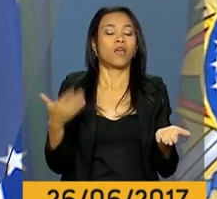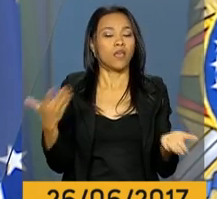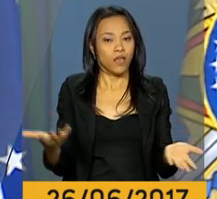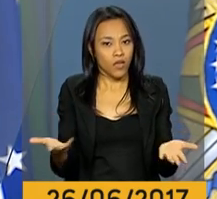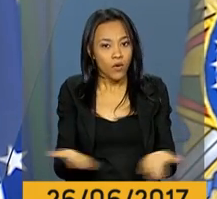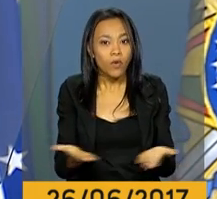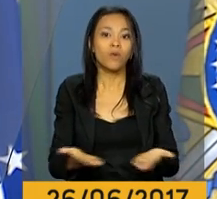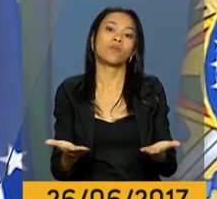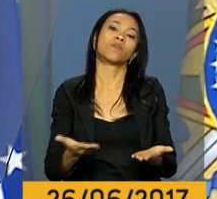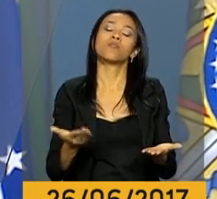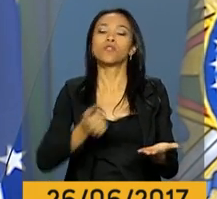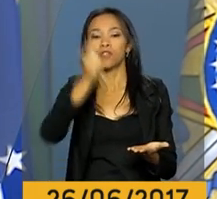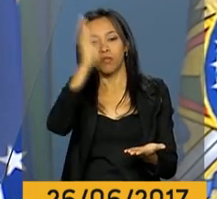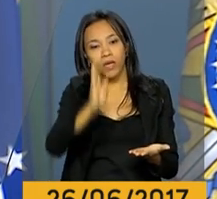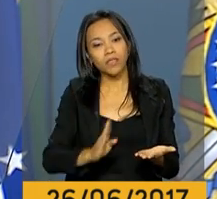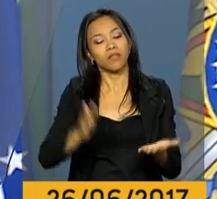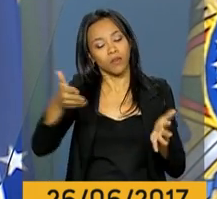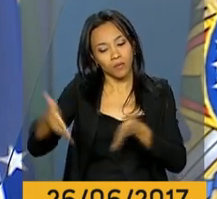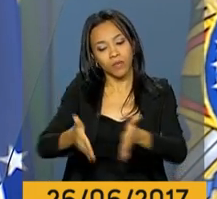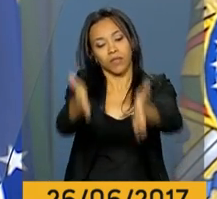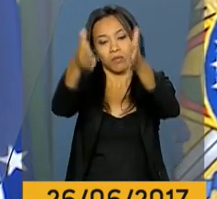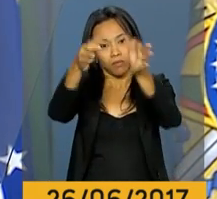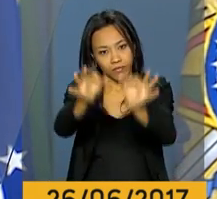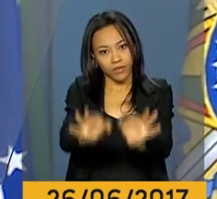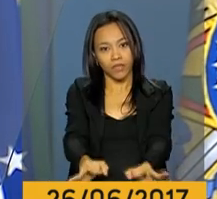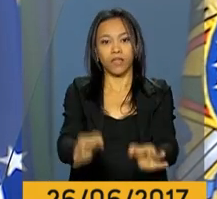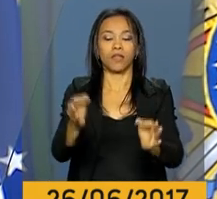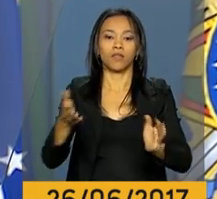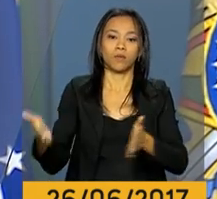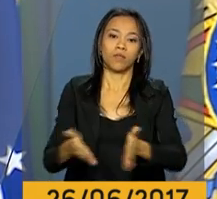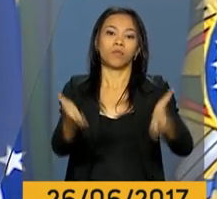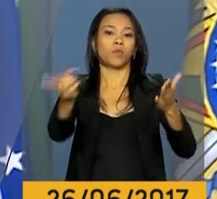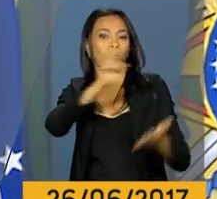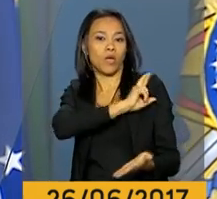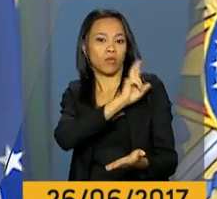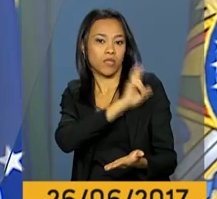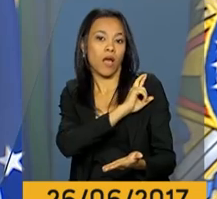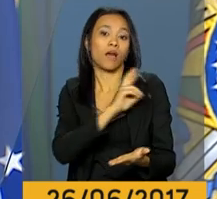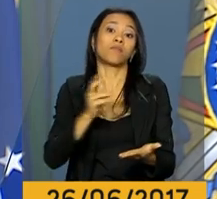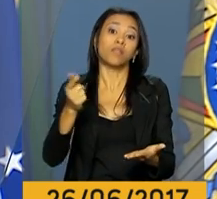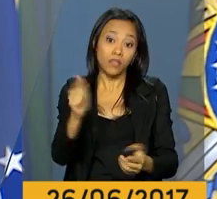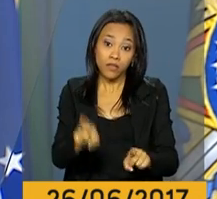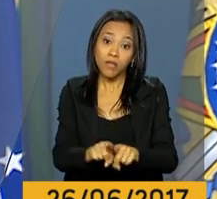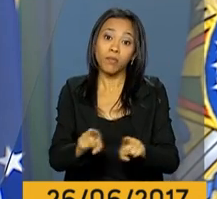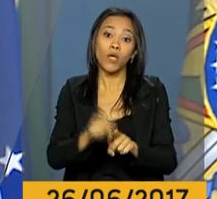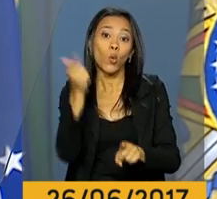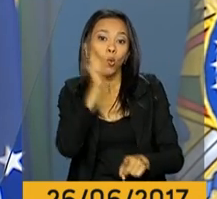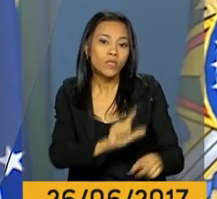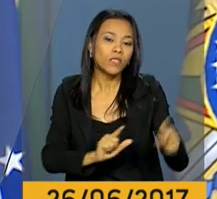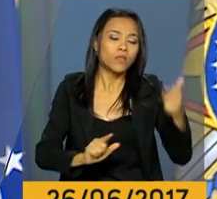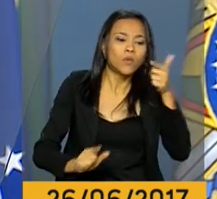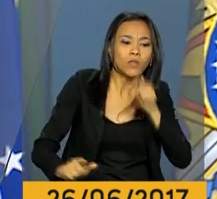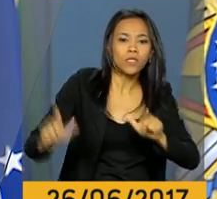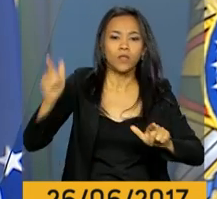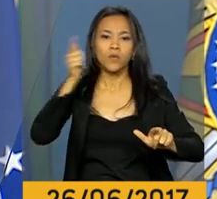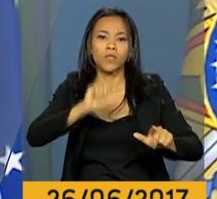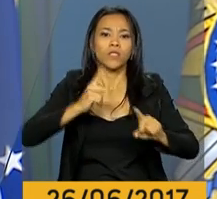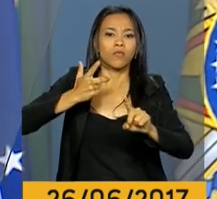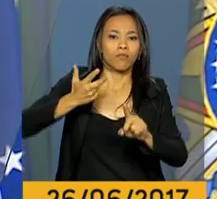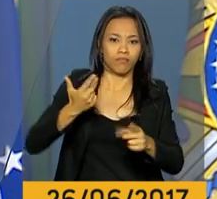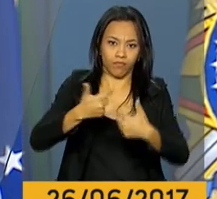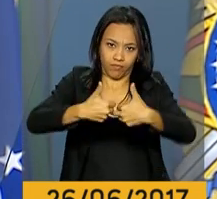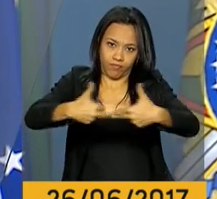falar que o Brasil está nos trilhos no caminho da responsabilidade e na rota da superação portanto meus amigos